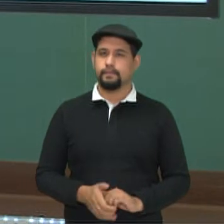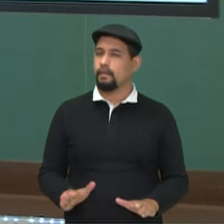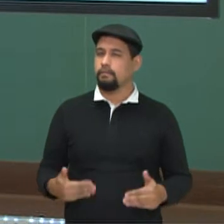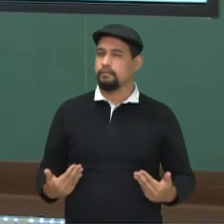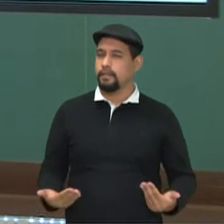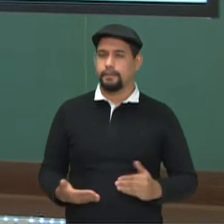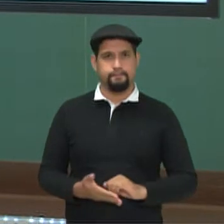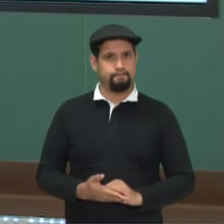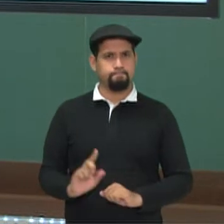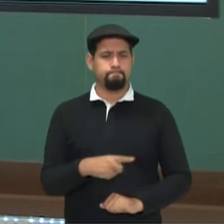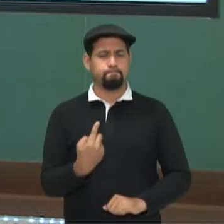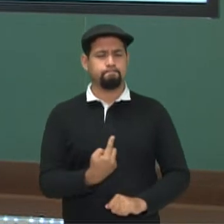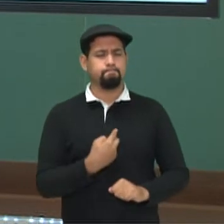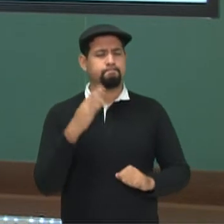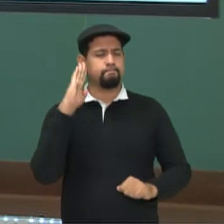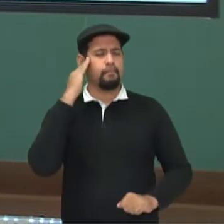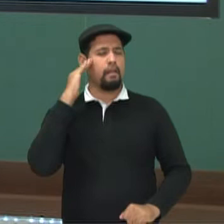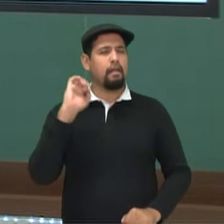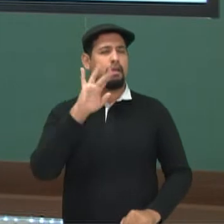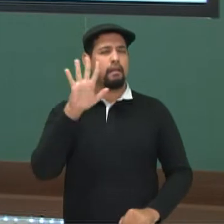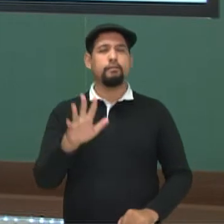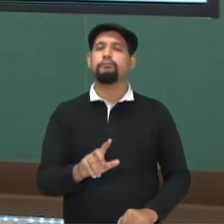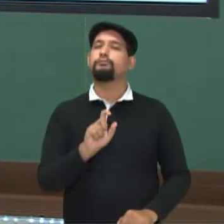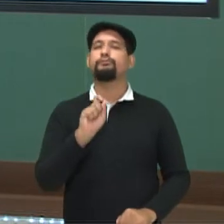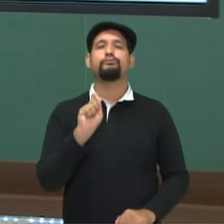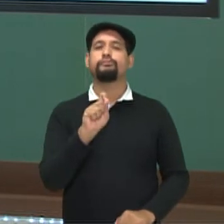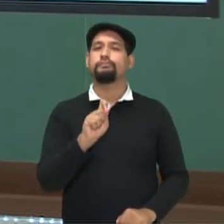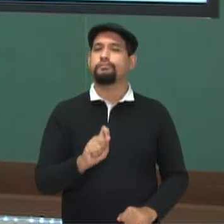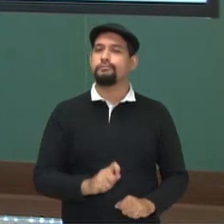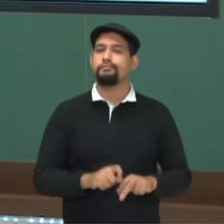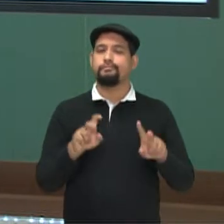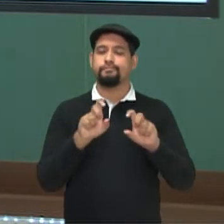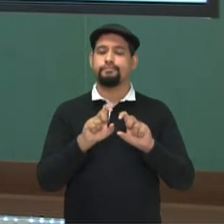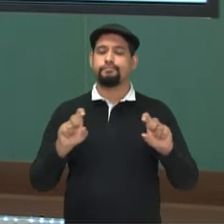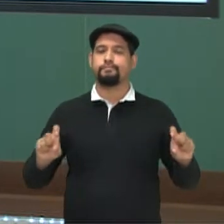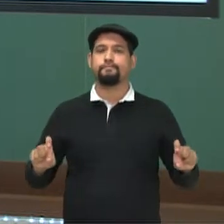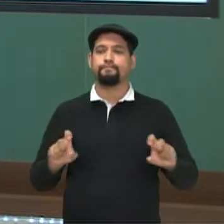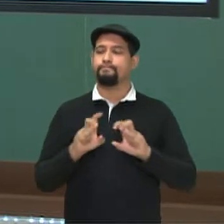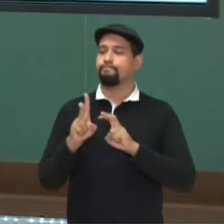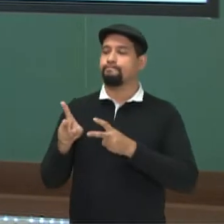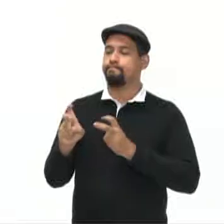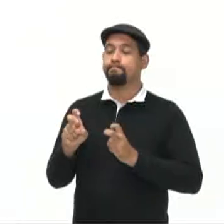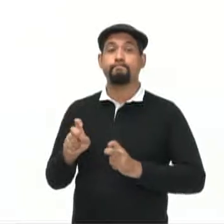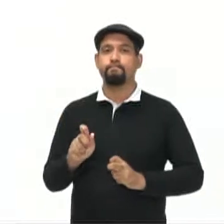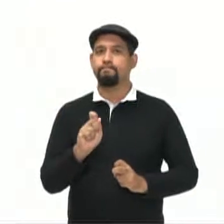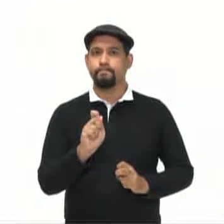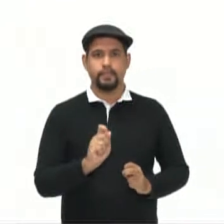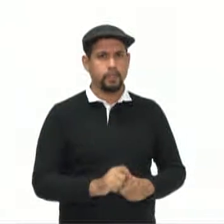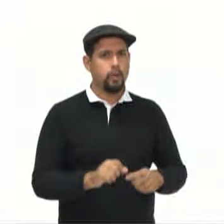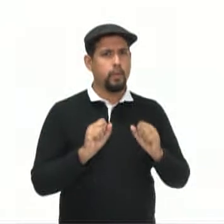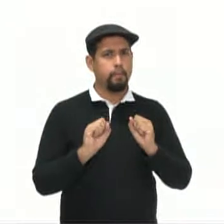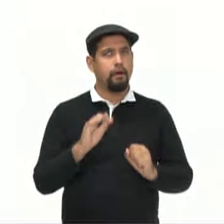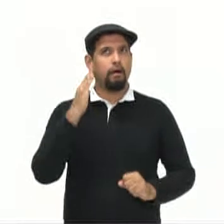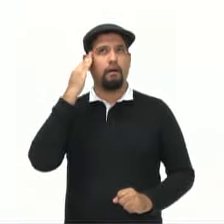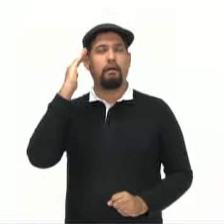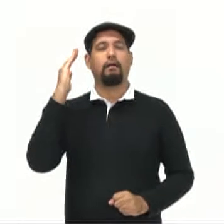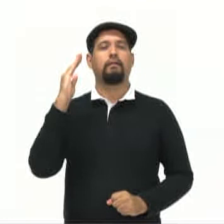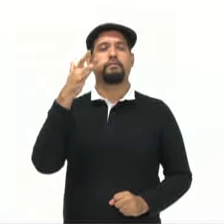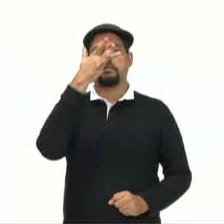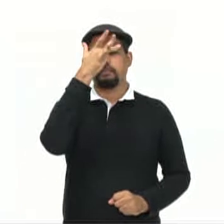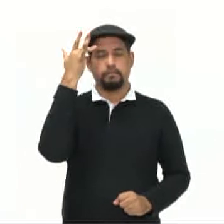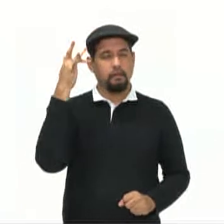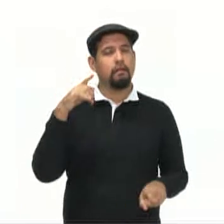Então, o que nós podemos compreender sobre o narrador neste trecho? Perceba, é possível compreendermos que o